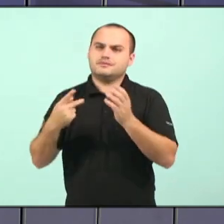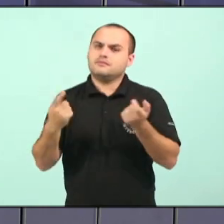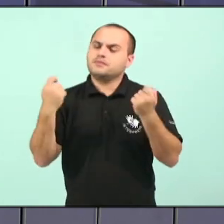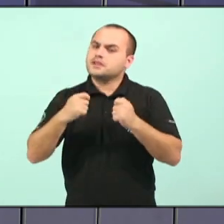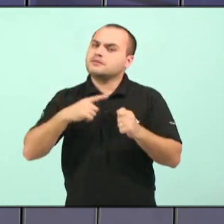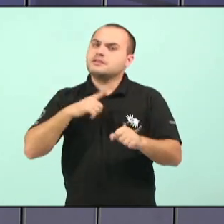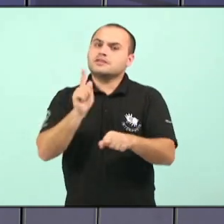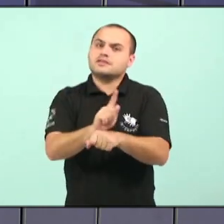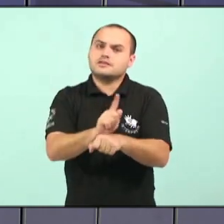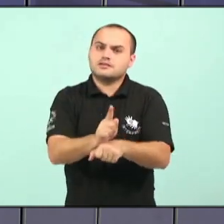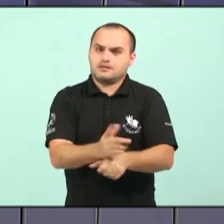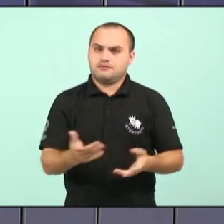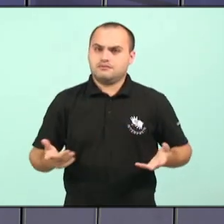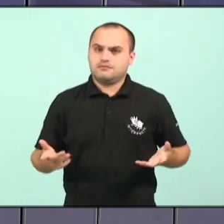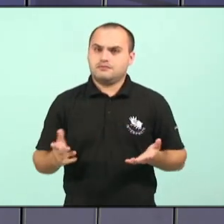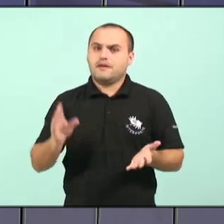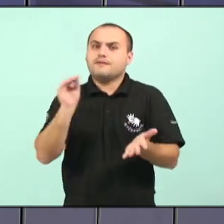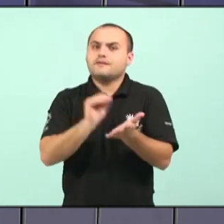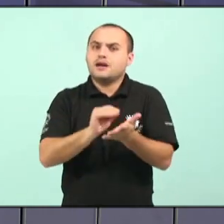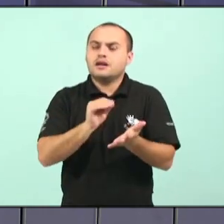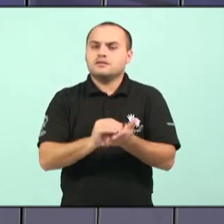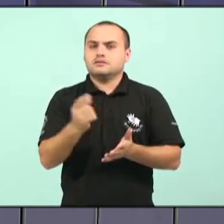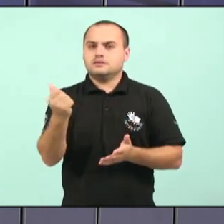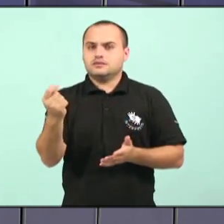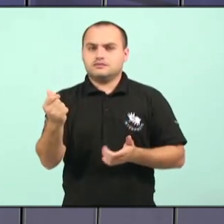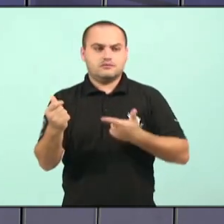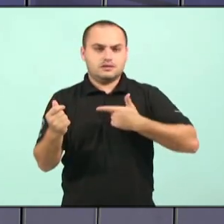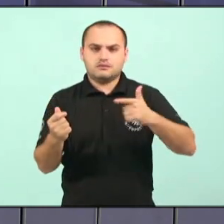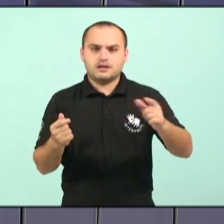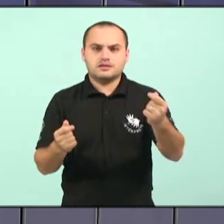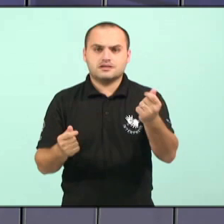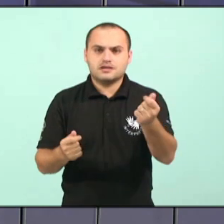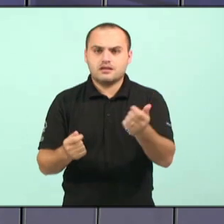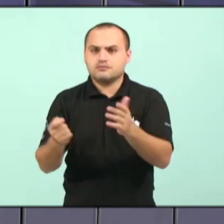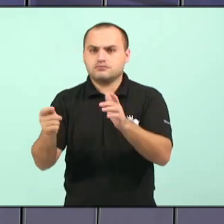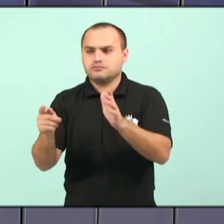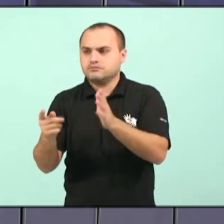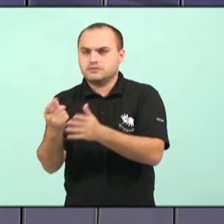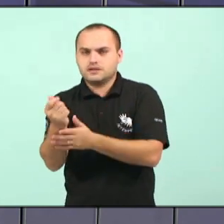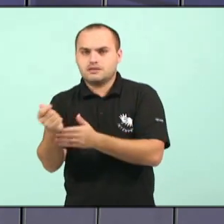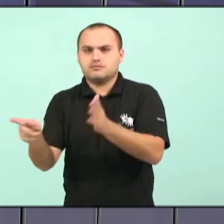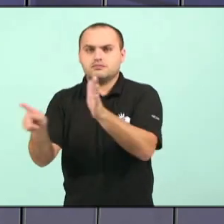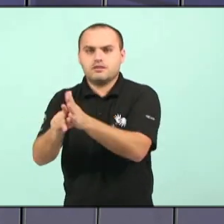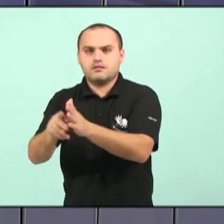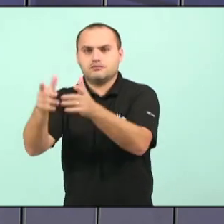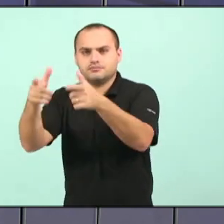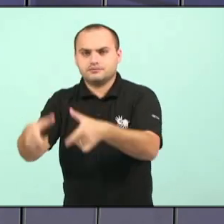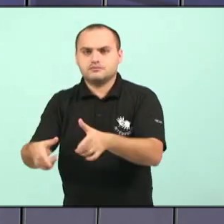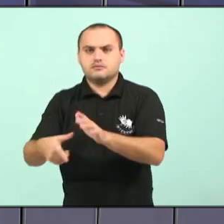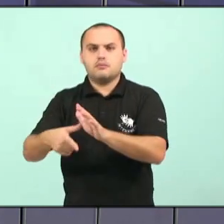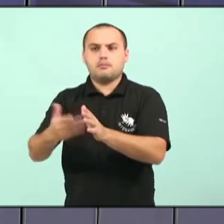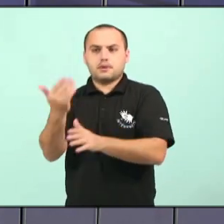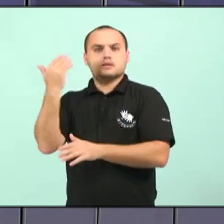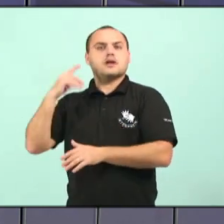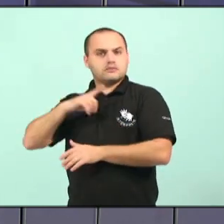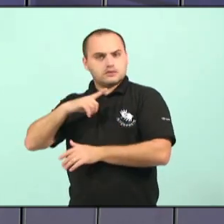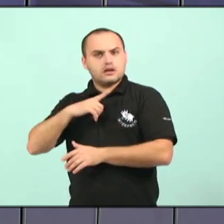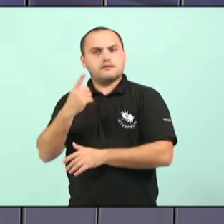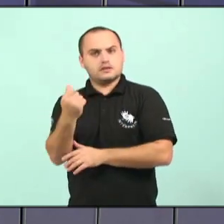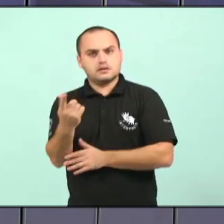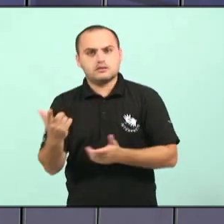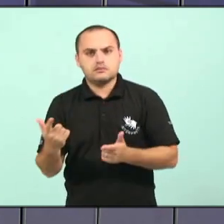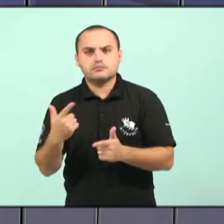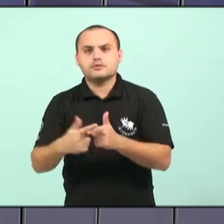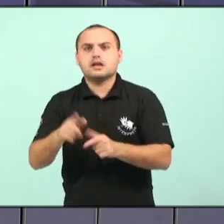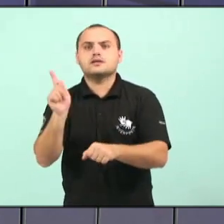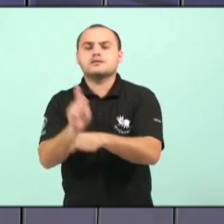eficiente. Hoje, falta dinheiro, o governo não tem dinheiro para fazer obras com recursos próprios, como foi feito em governos anteriores, porque não faz